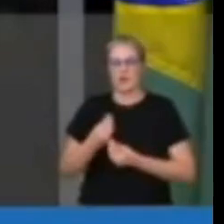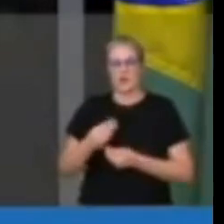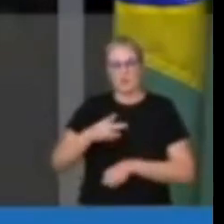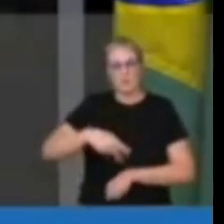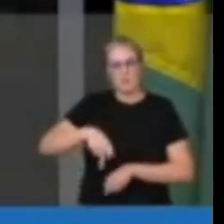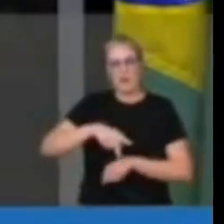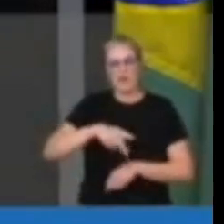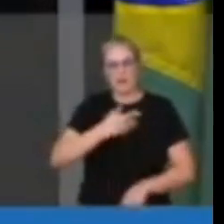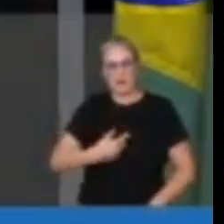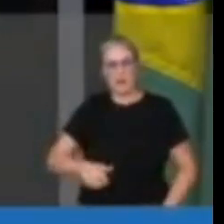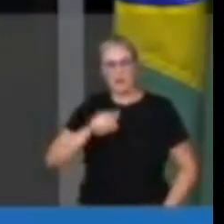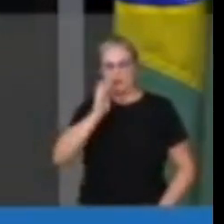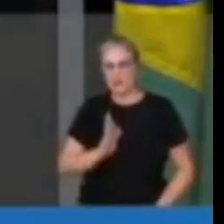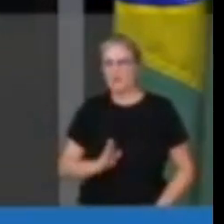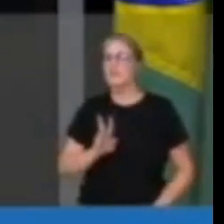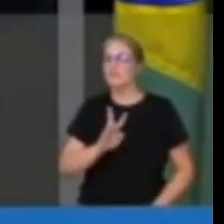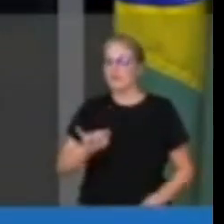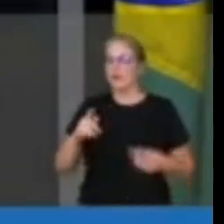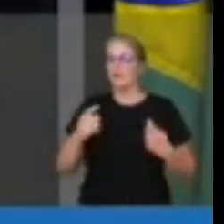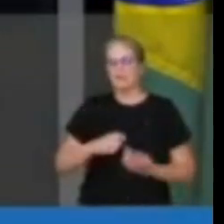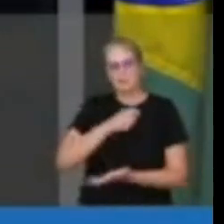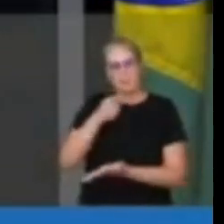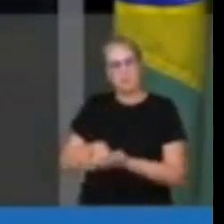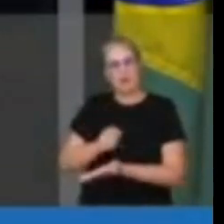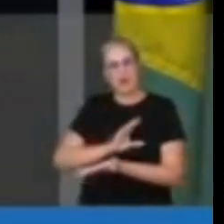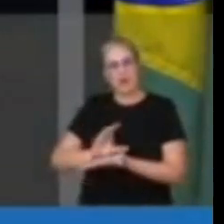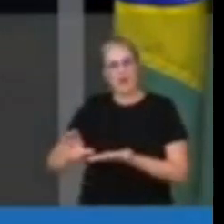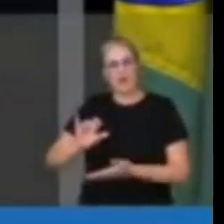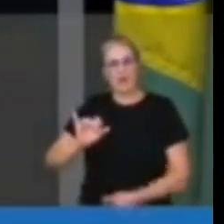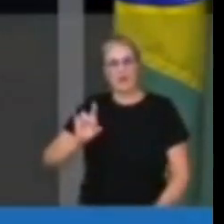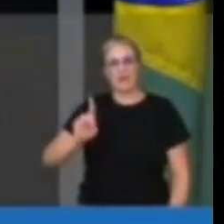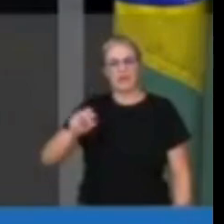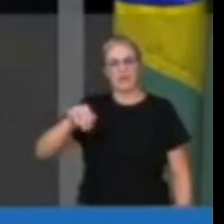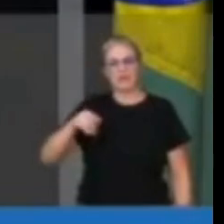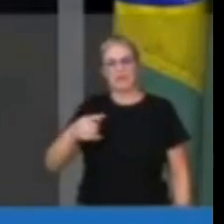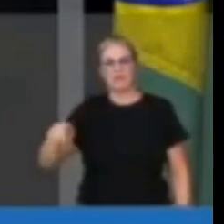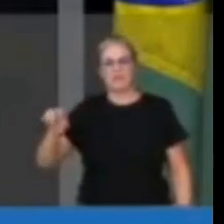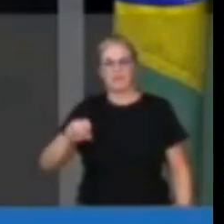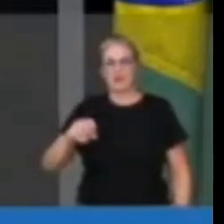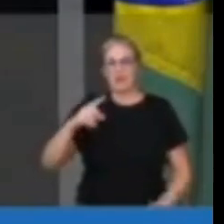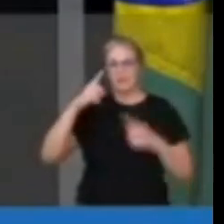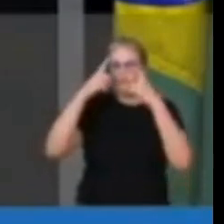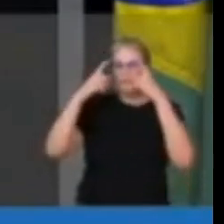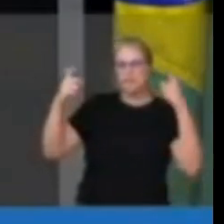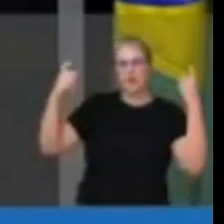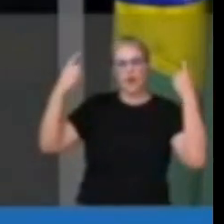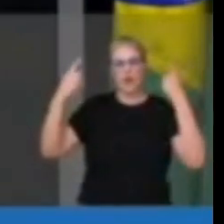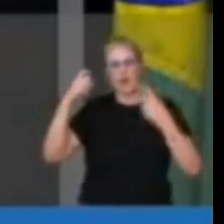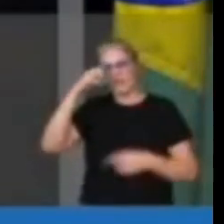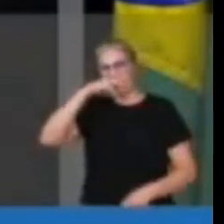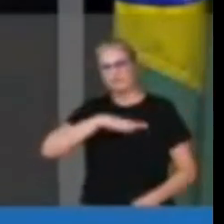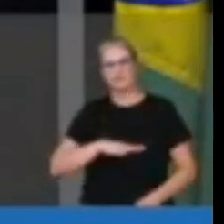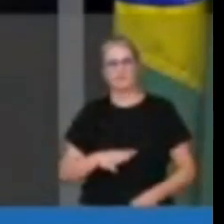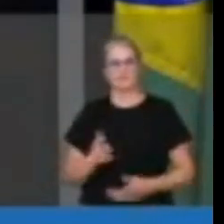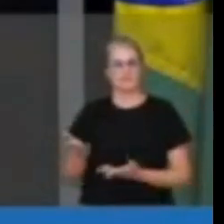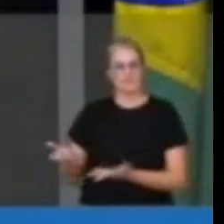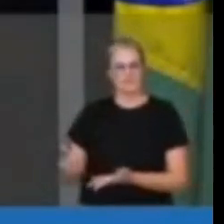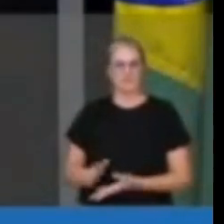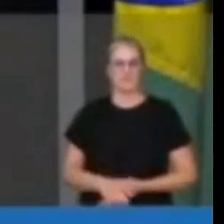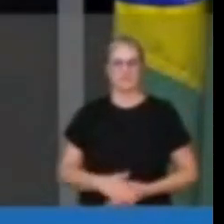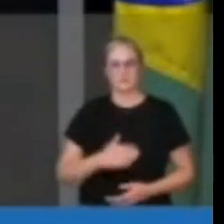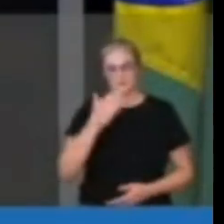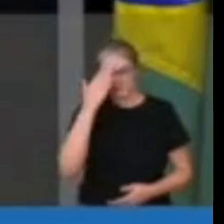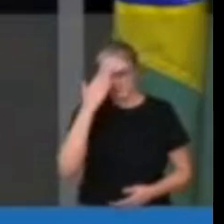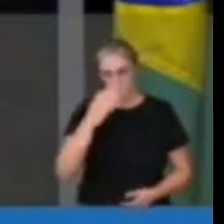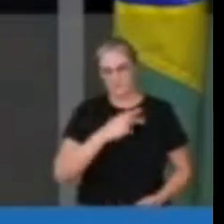vai ressarcir essa violência moral e humana que essas pessoas estão sofrendo. Muito